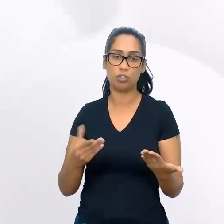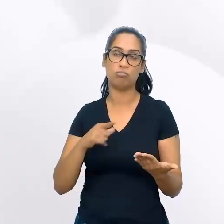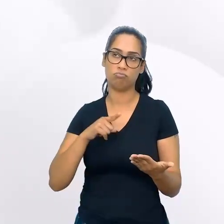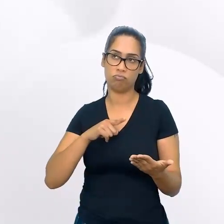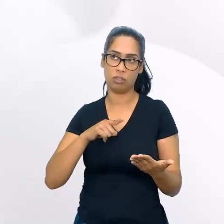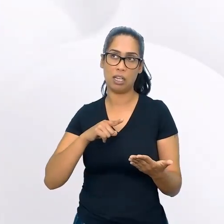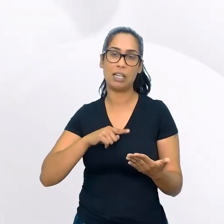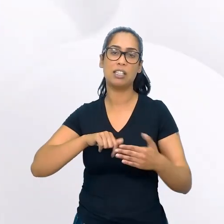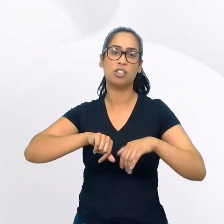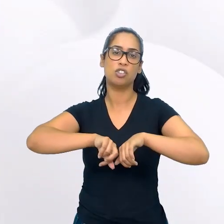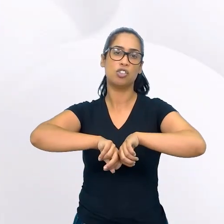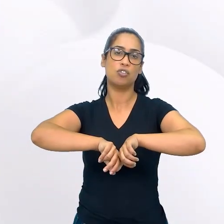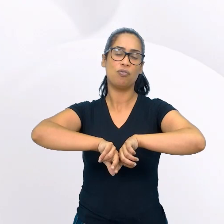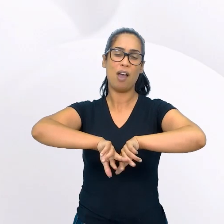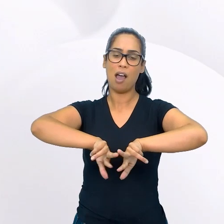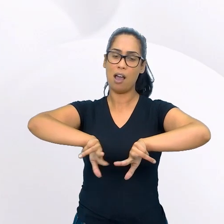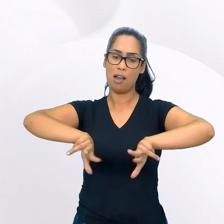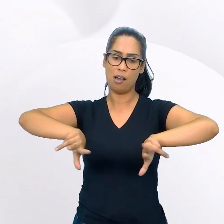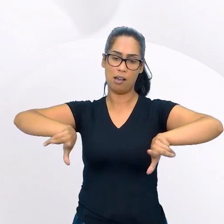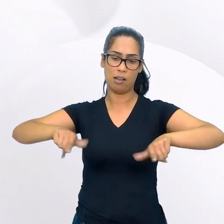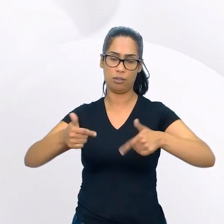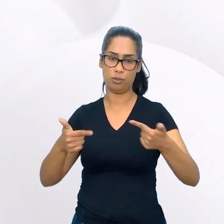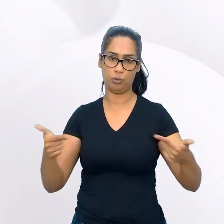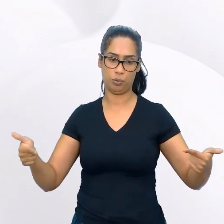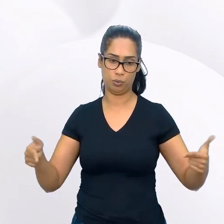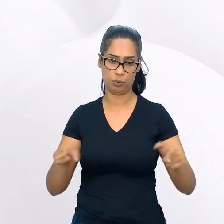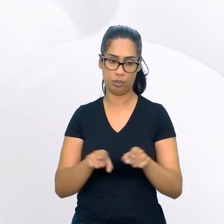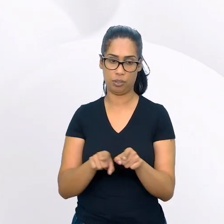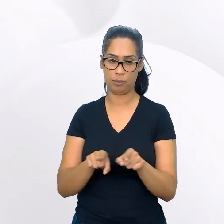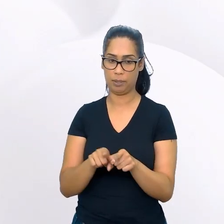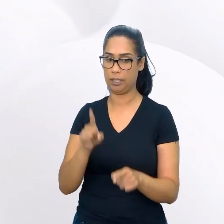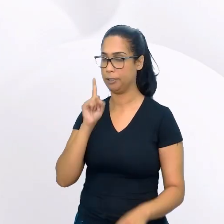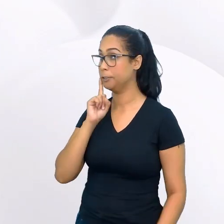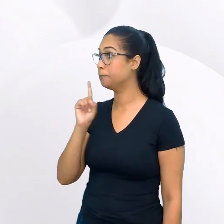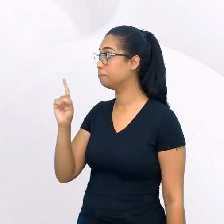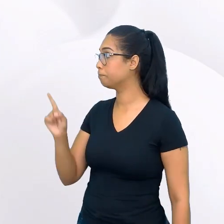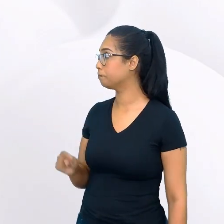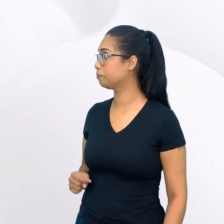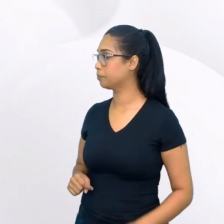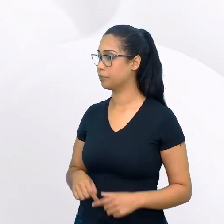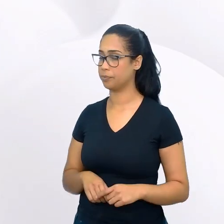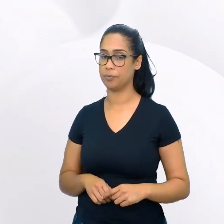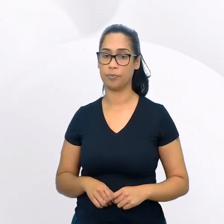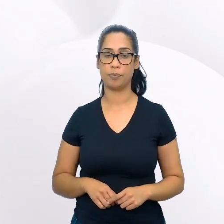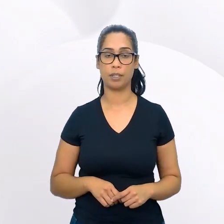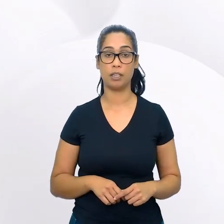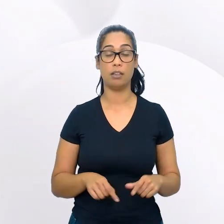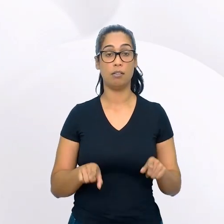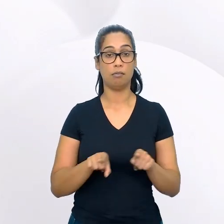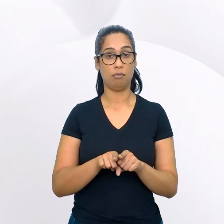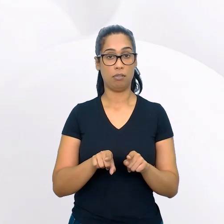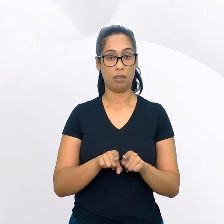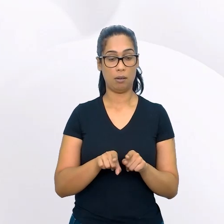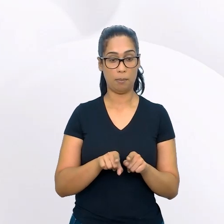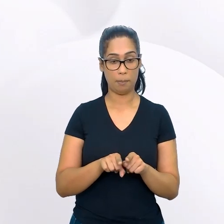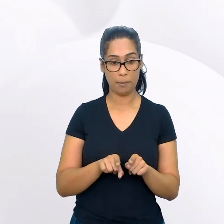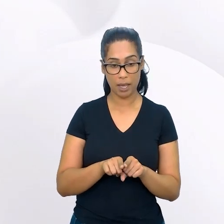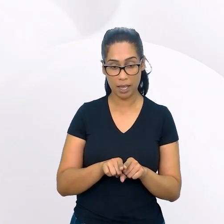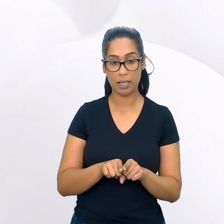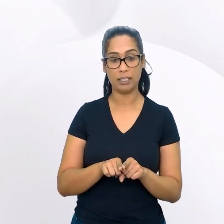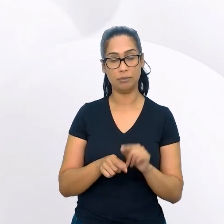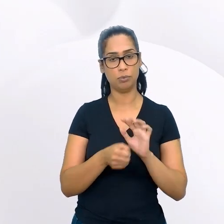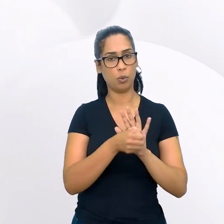considerando agora né uma outra atualização dos do nosso currículo para te dar bncc